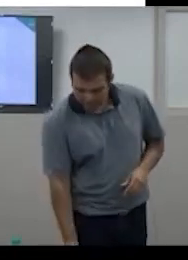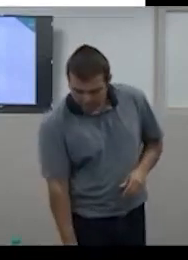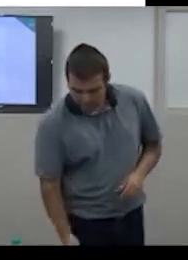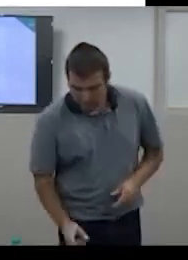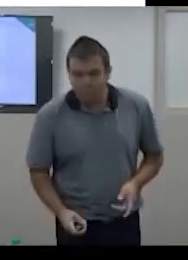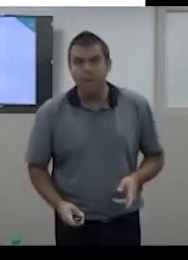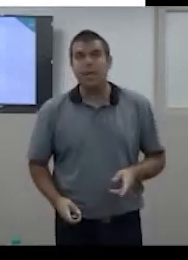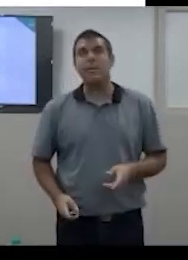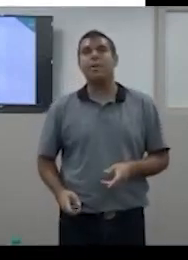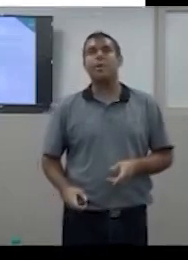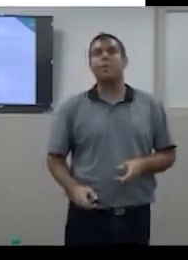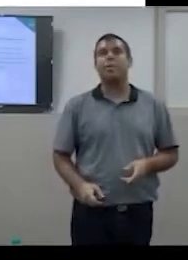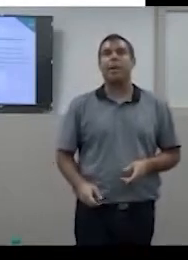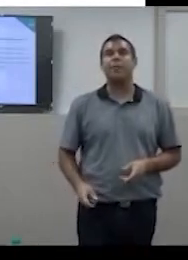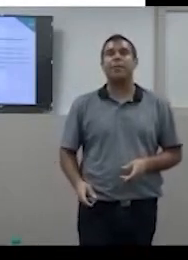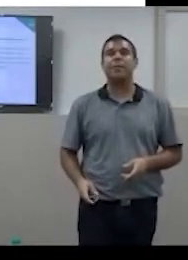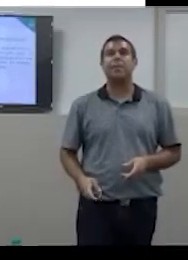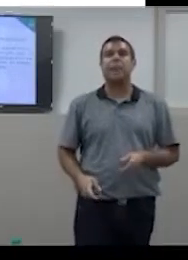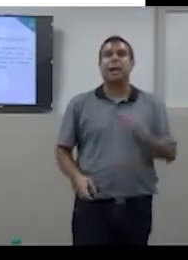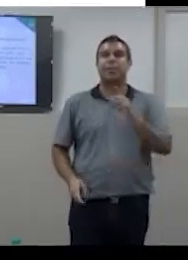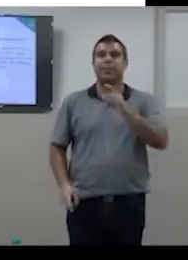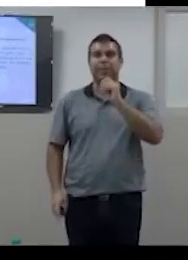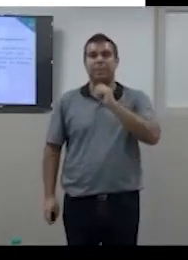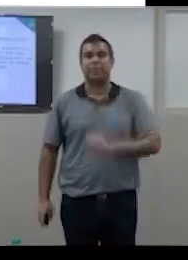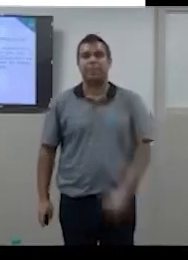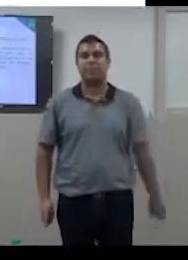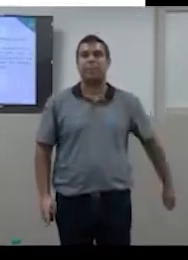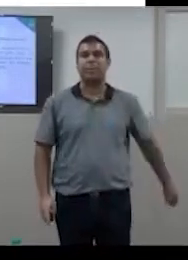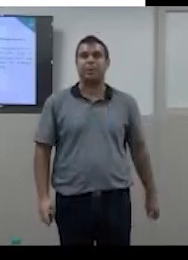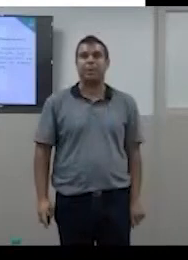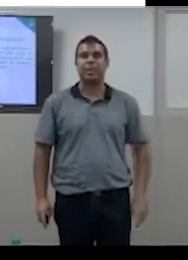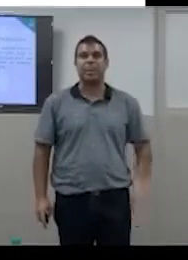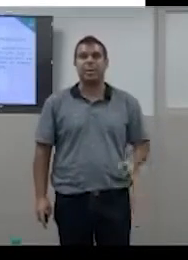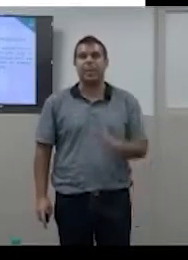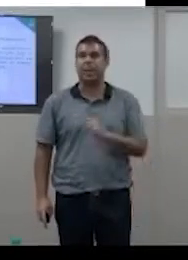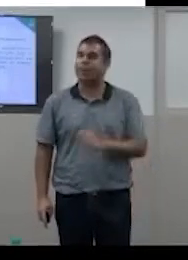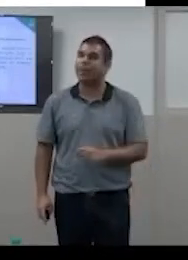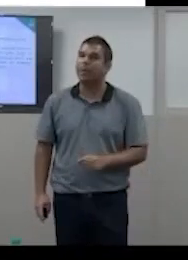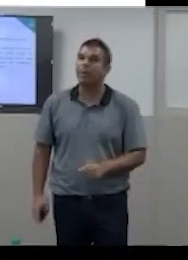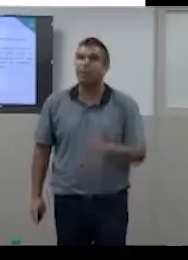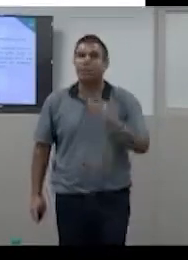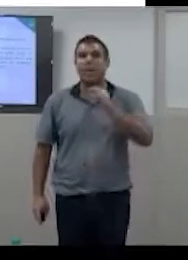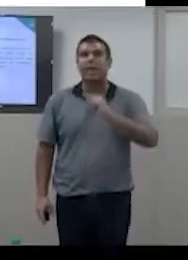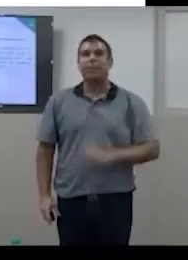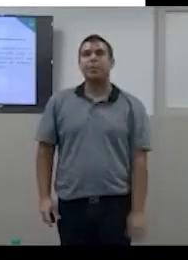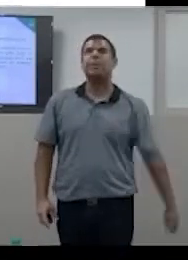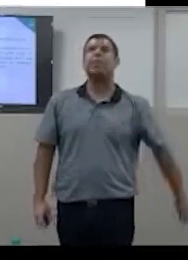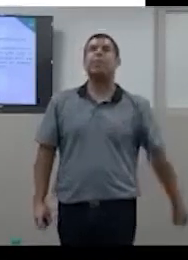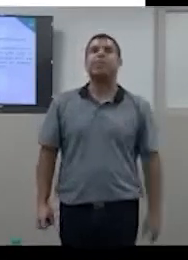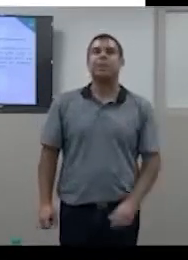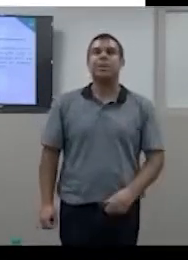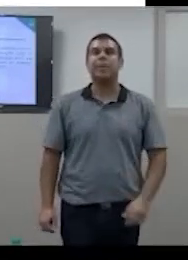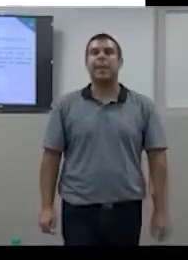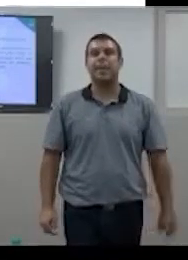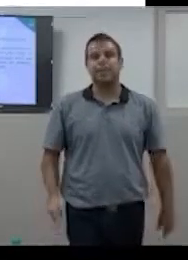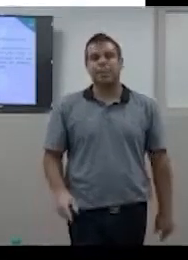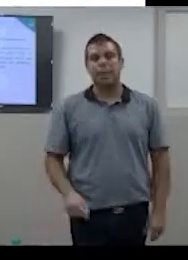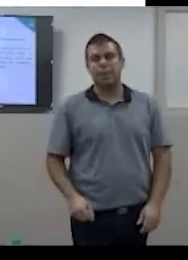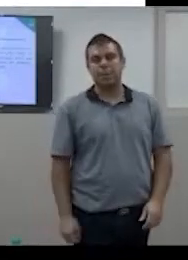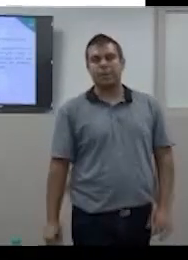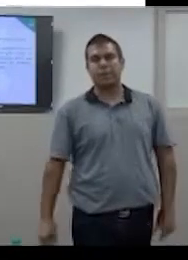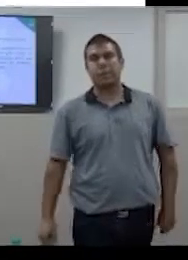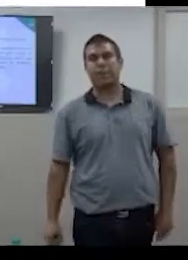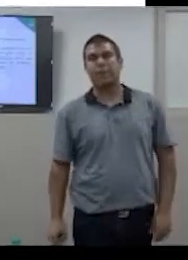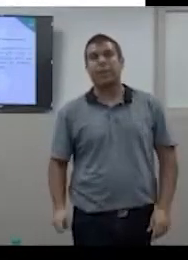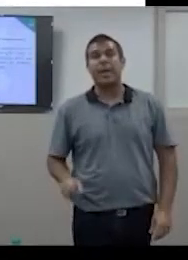trabalhando. Agora, quando a gente vai fazer uma análise, por exemplo, de uma transformação química, opa, aí o papo é diferente. Em uma transformação química, galera,